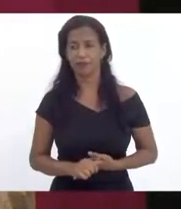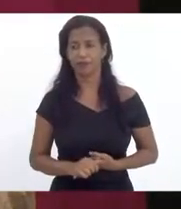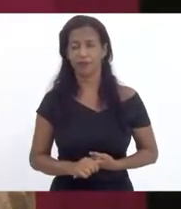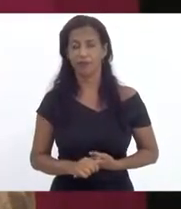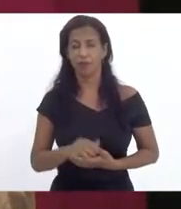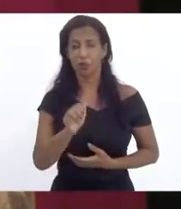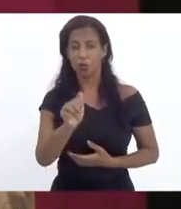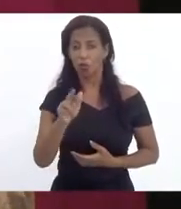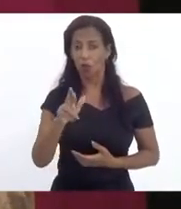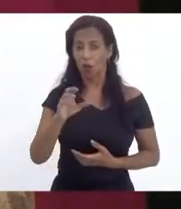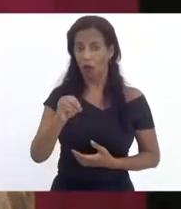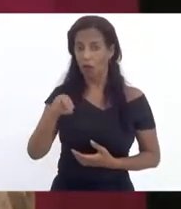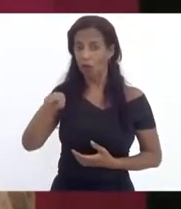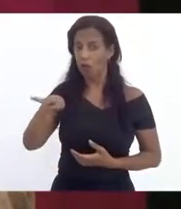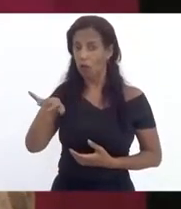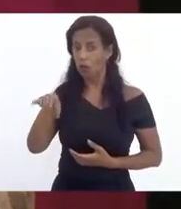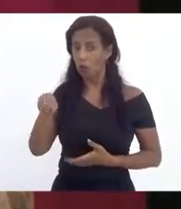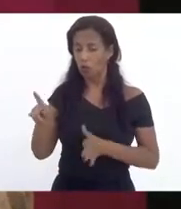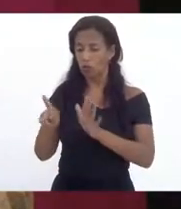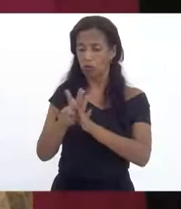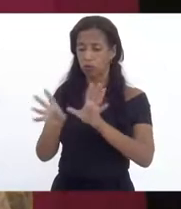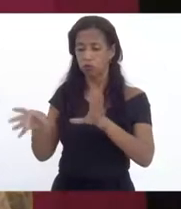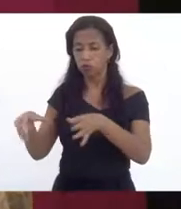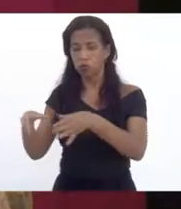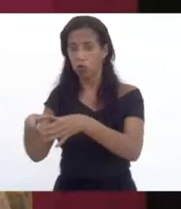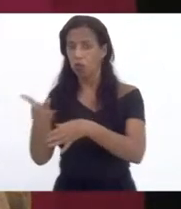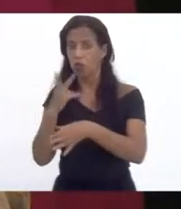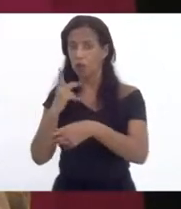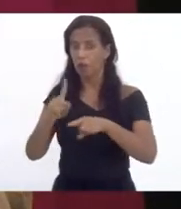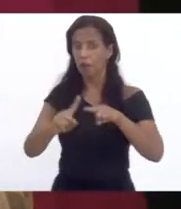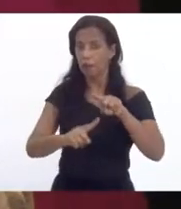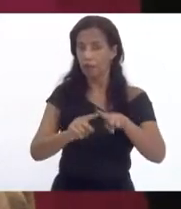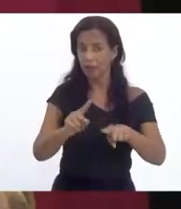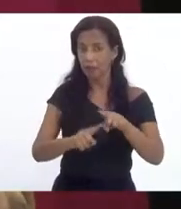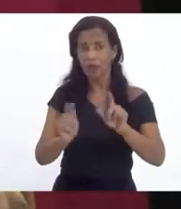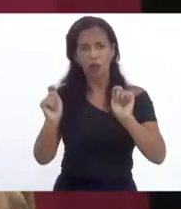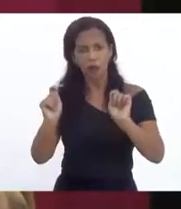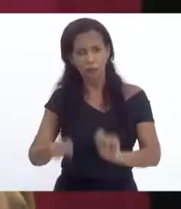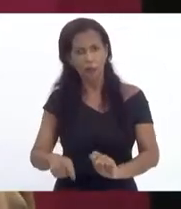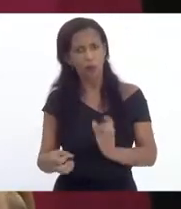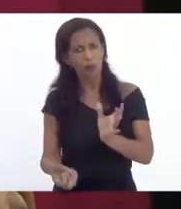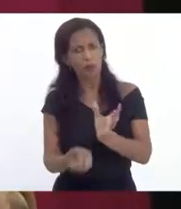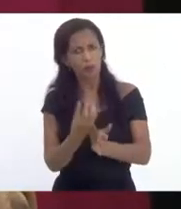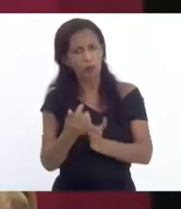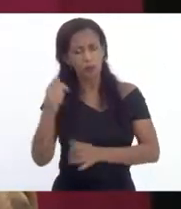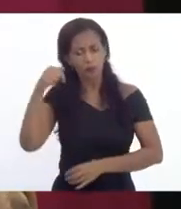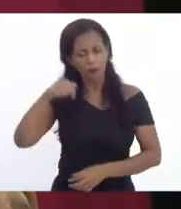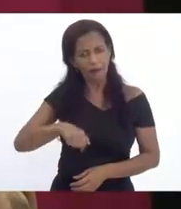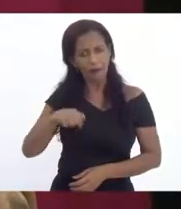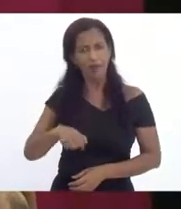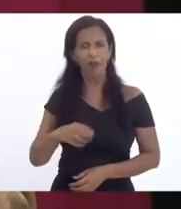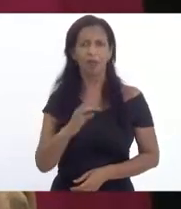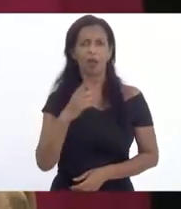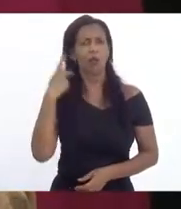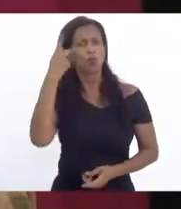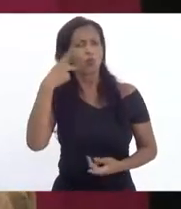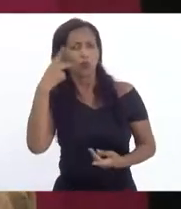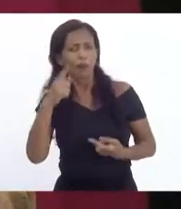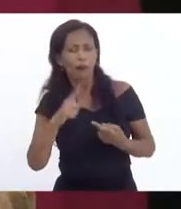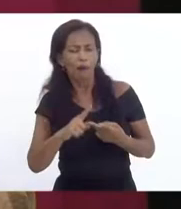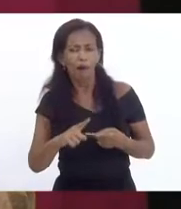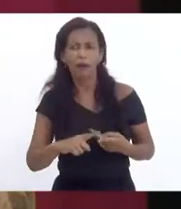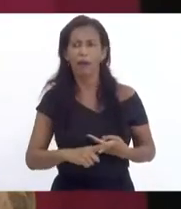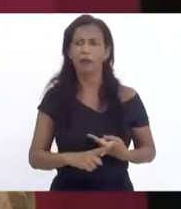do agronegócio, e estou falando daquele produto que pode ser produzido na nossa região. Tomate,